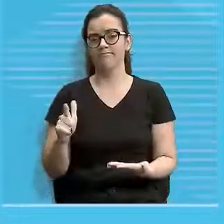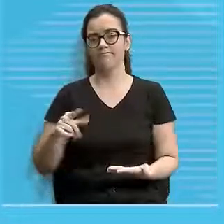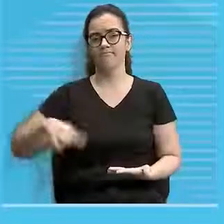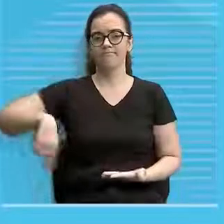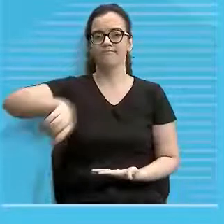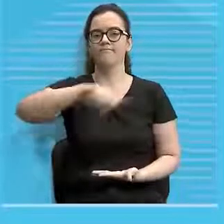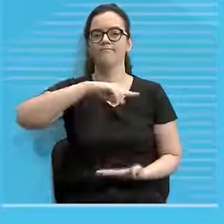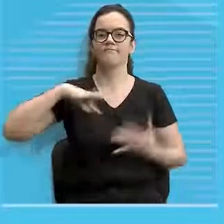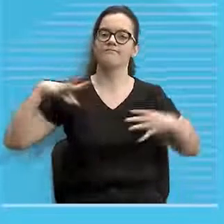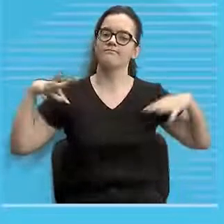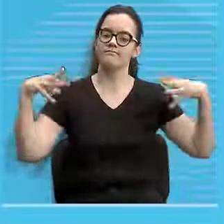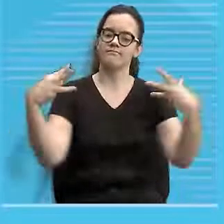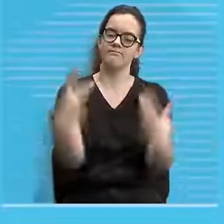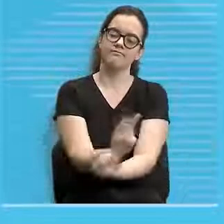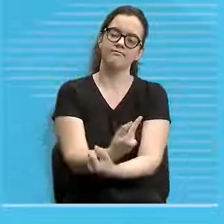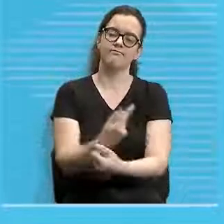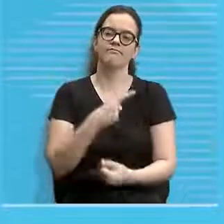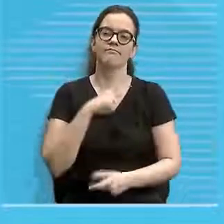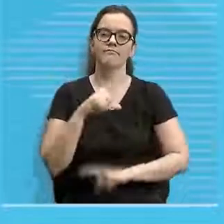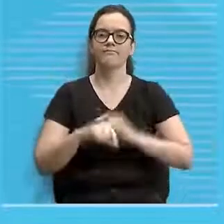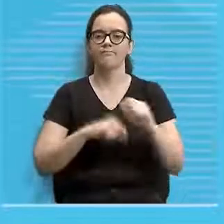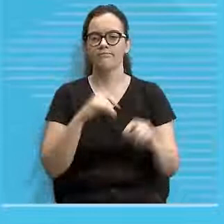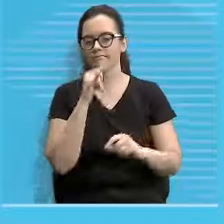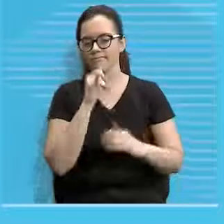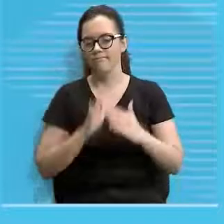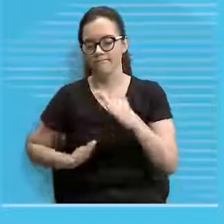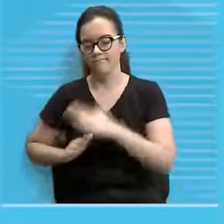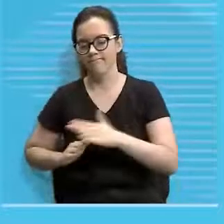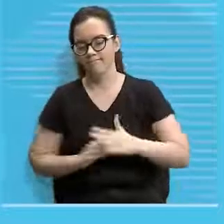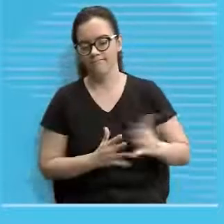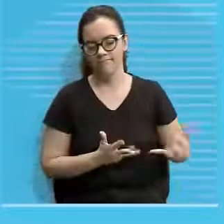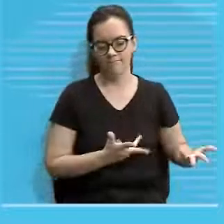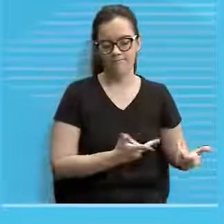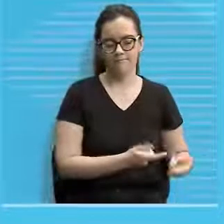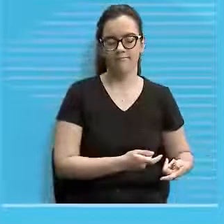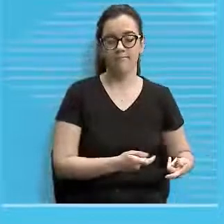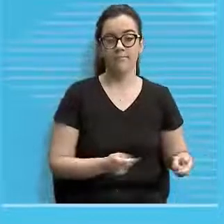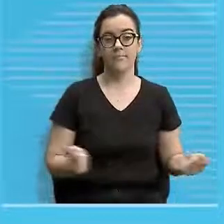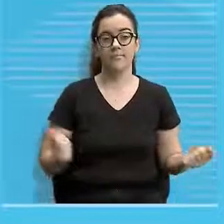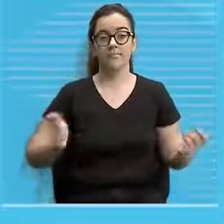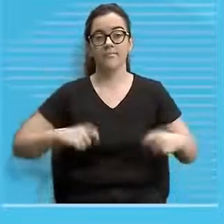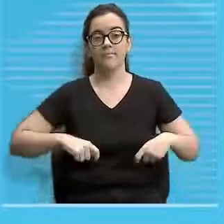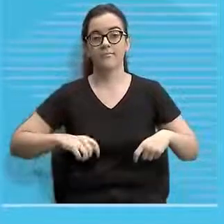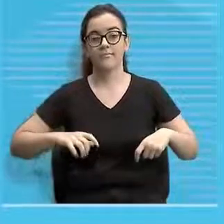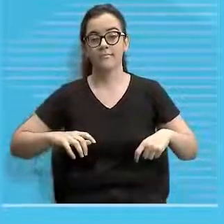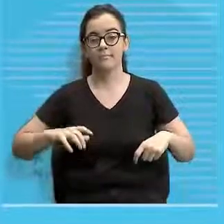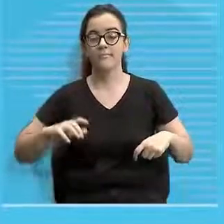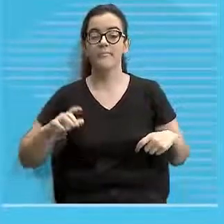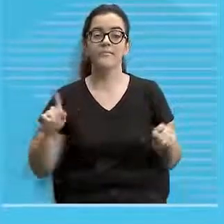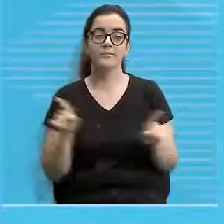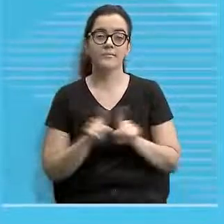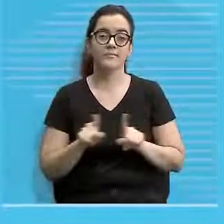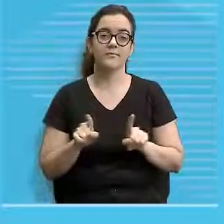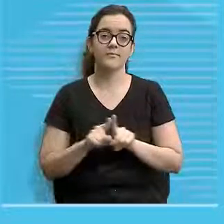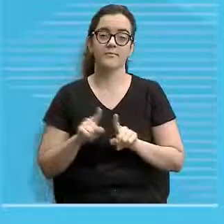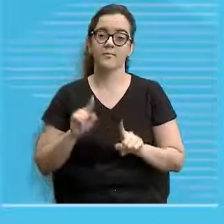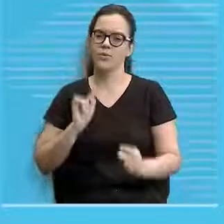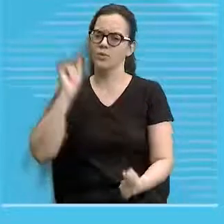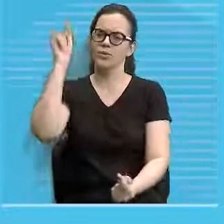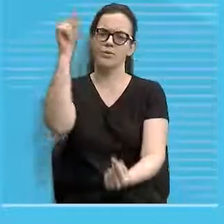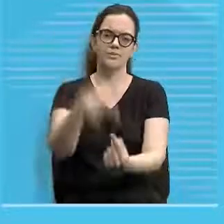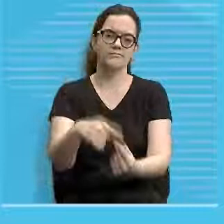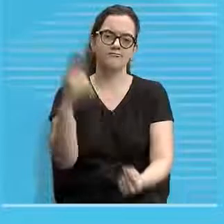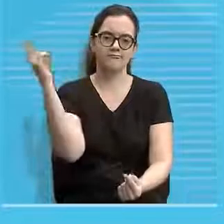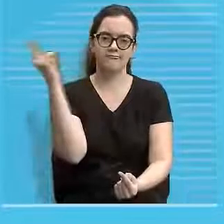tem potenciais e também nós temos limitações. Nós temos limites, né? Então, é muito importante